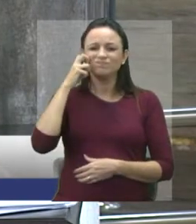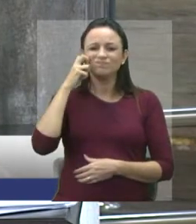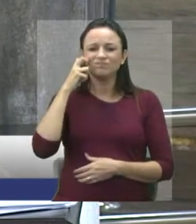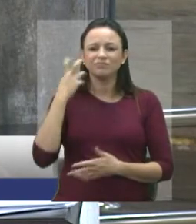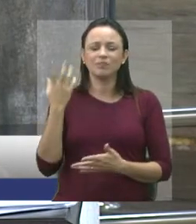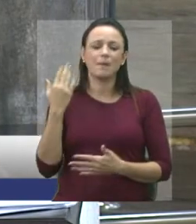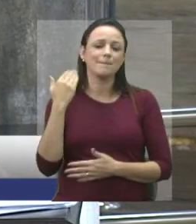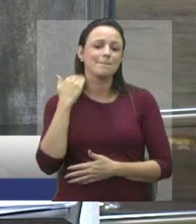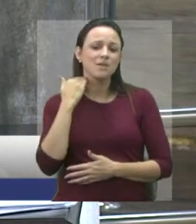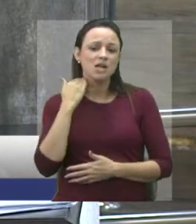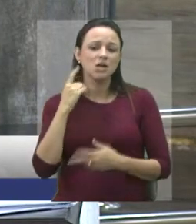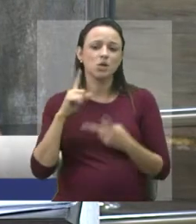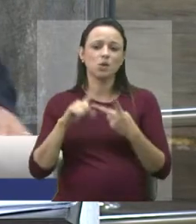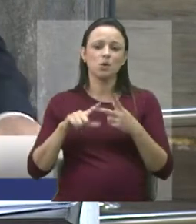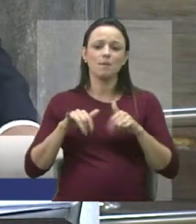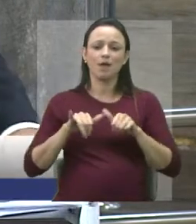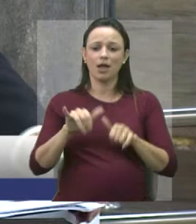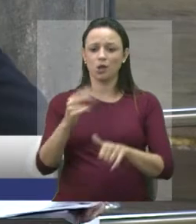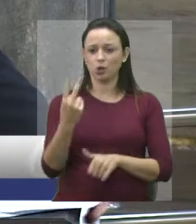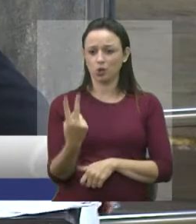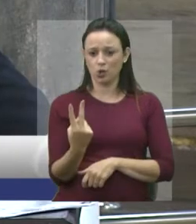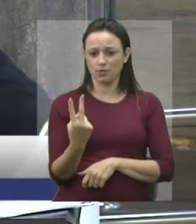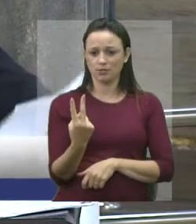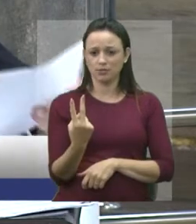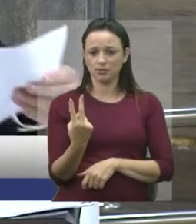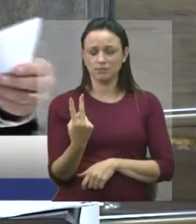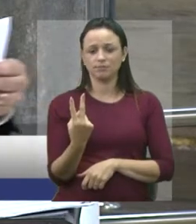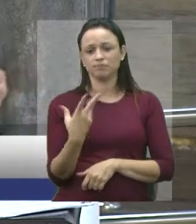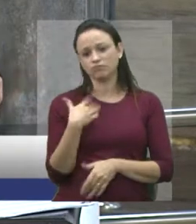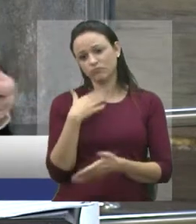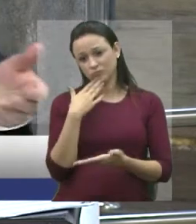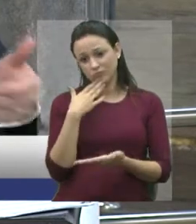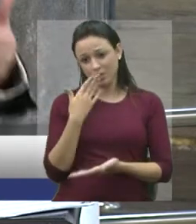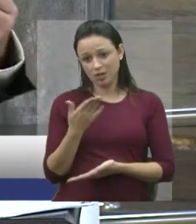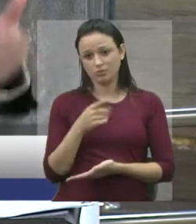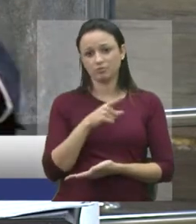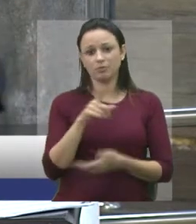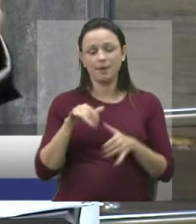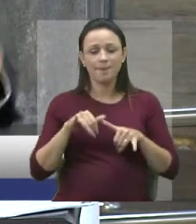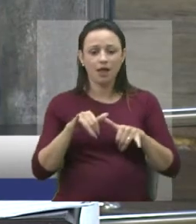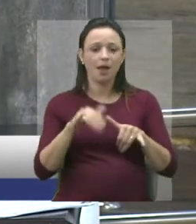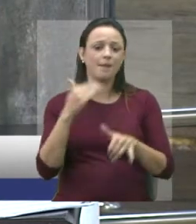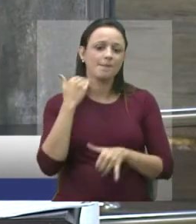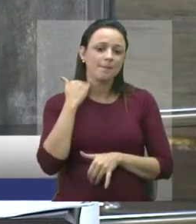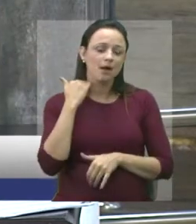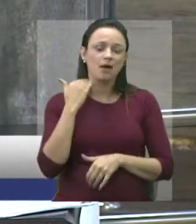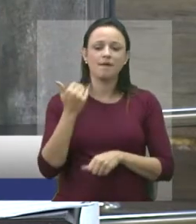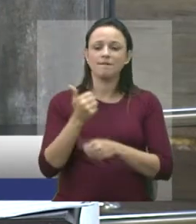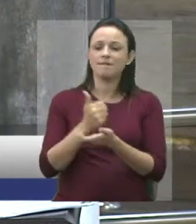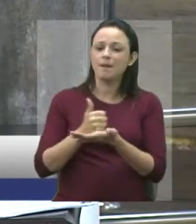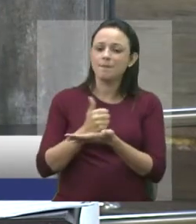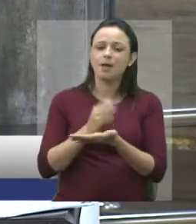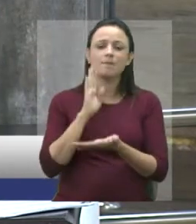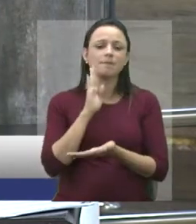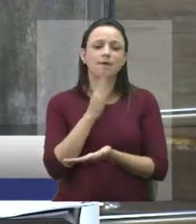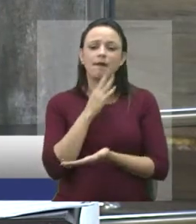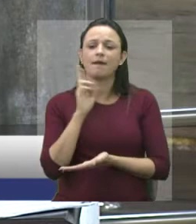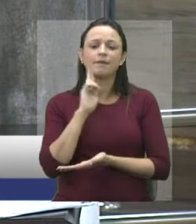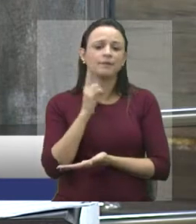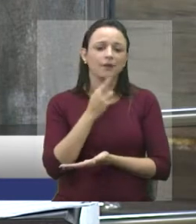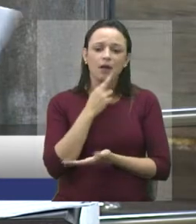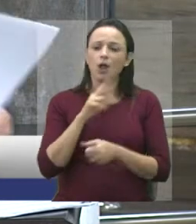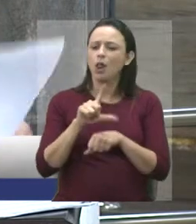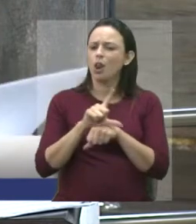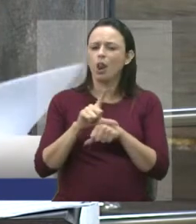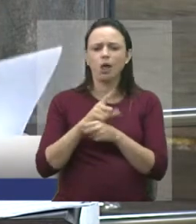num supermercado. E o que, que eu peço para quem tem supermercado, bancos, farmácias, bares, restaurantes, lojas